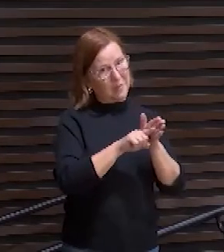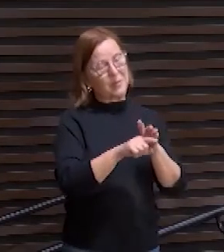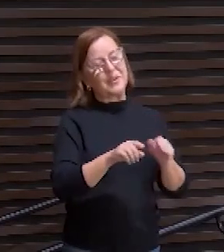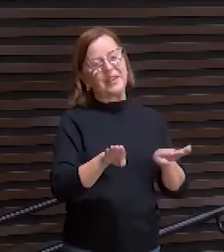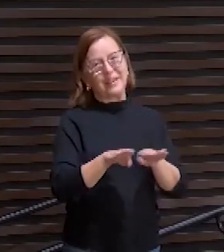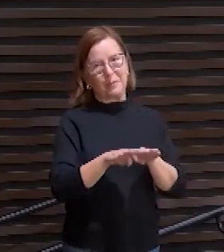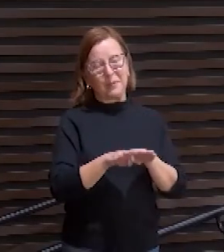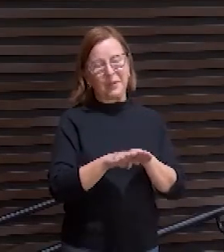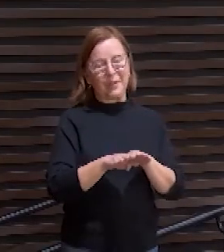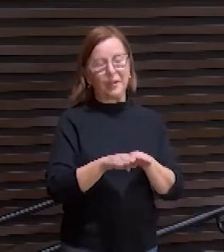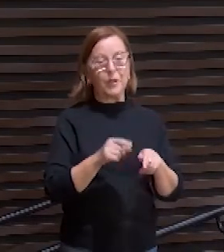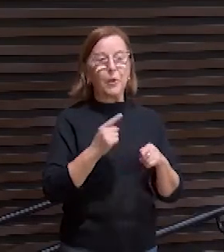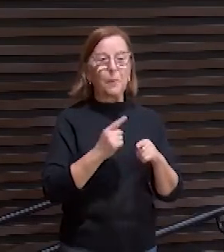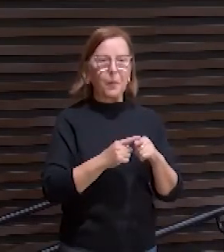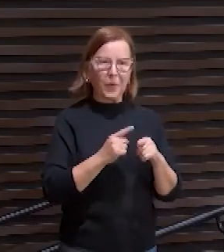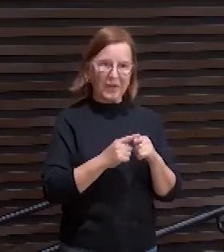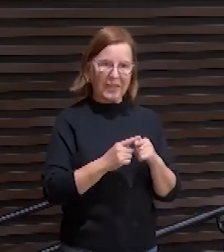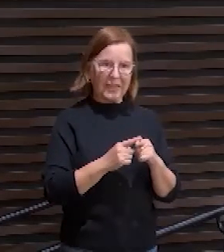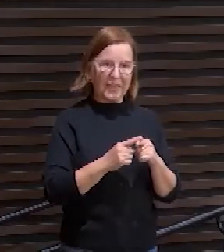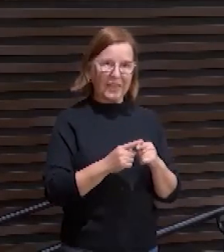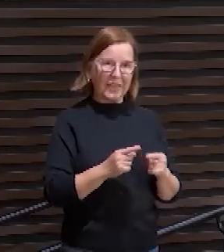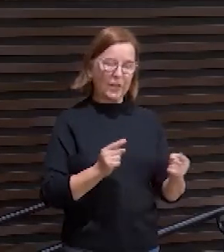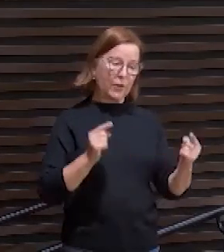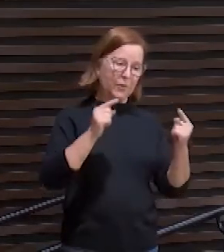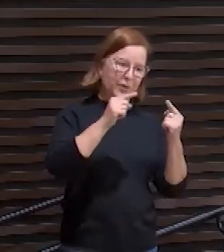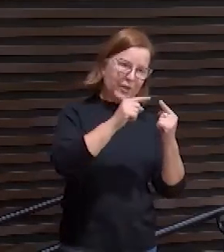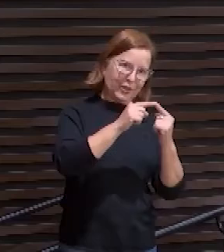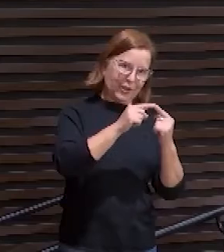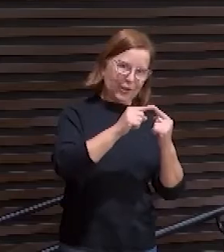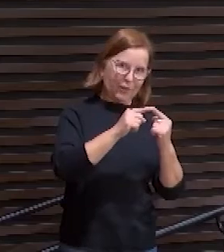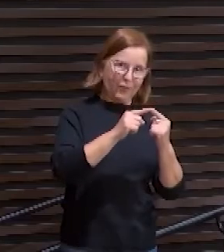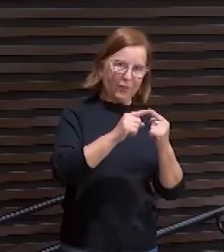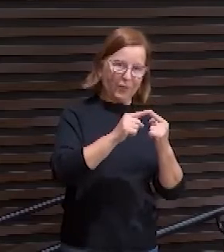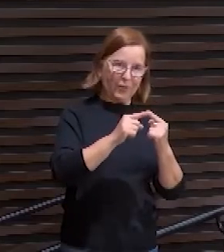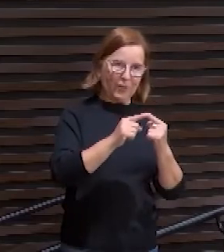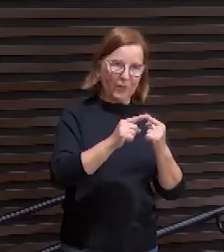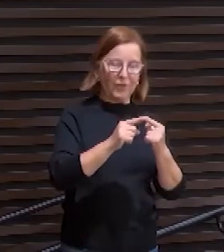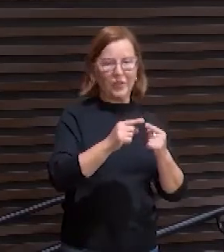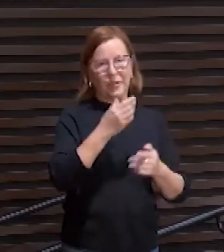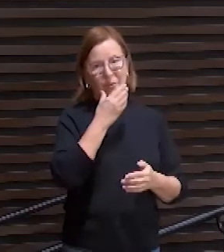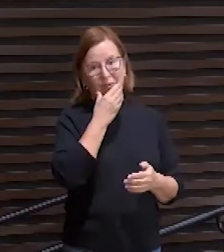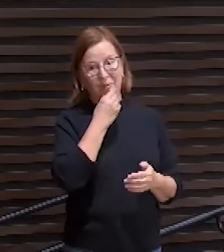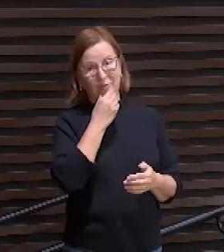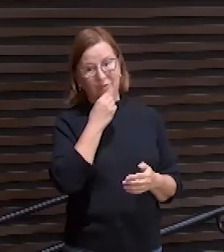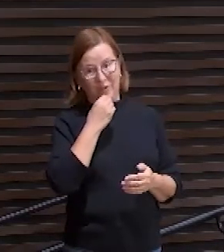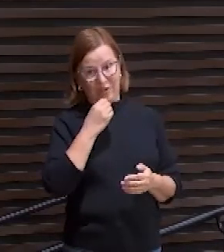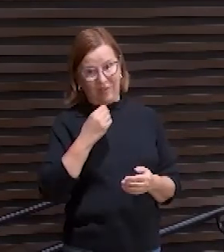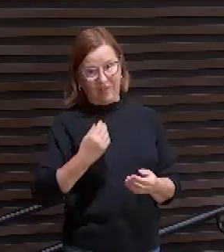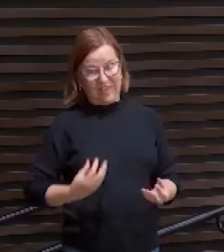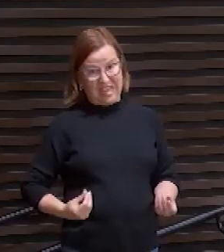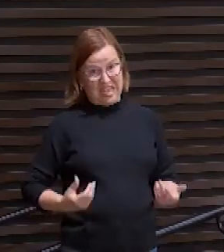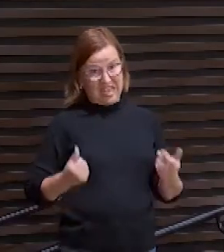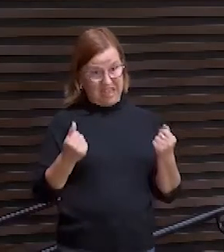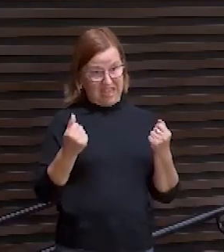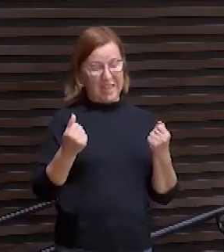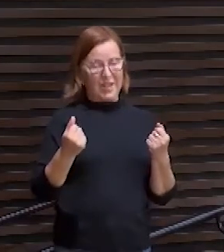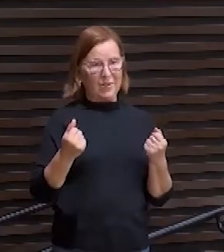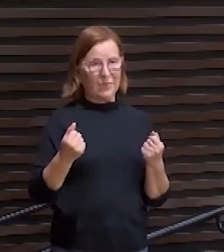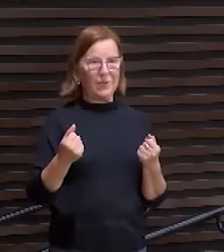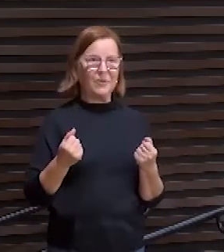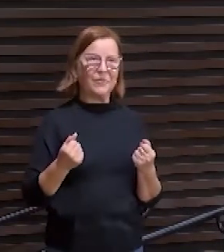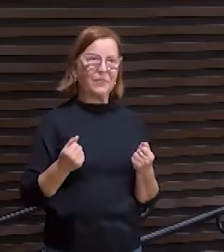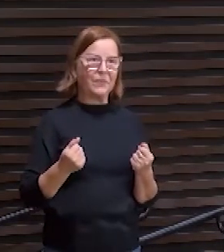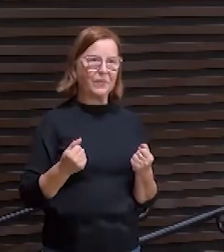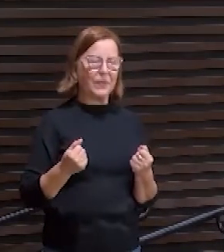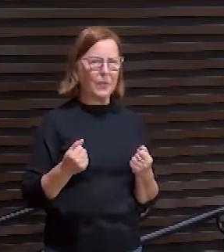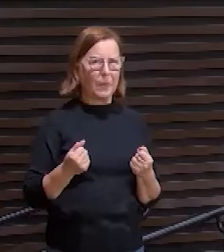aquele jovem rico a reconhecer o quê? Que chamar a atenção dele para o raciocínio